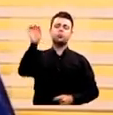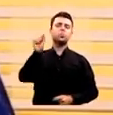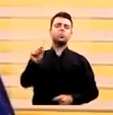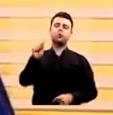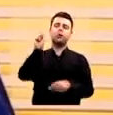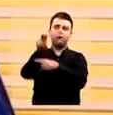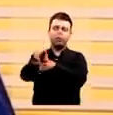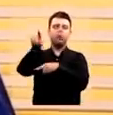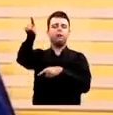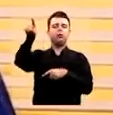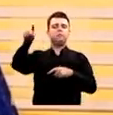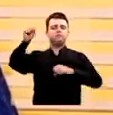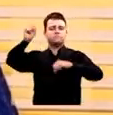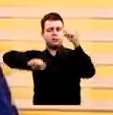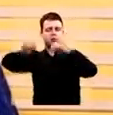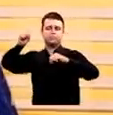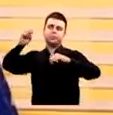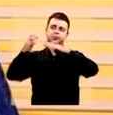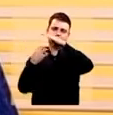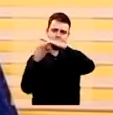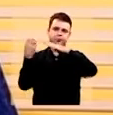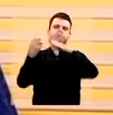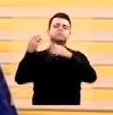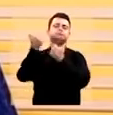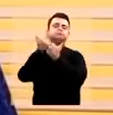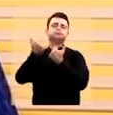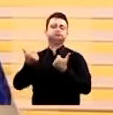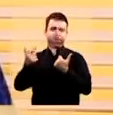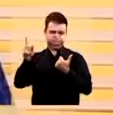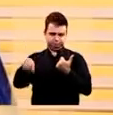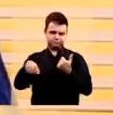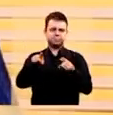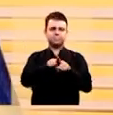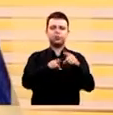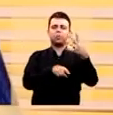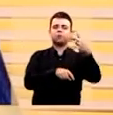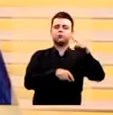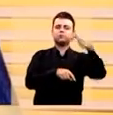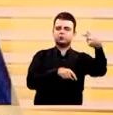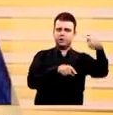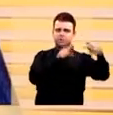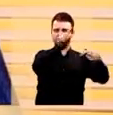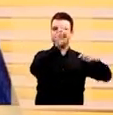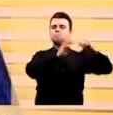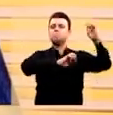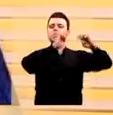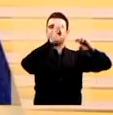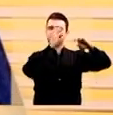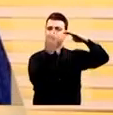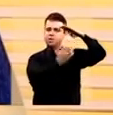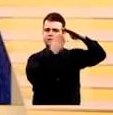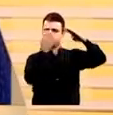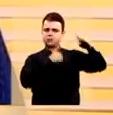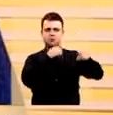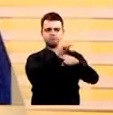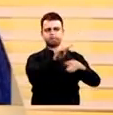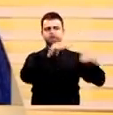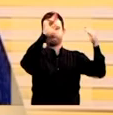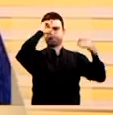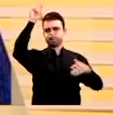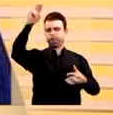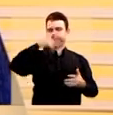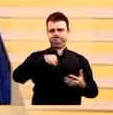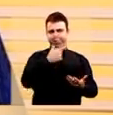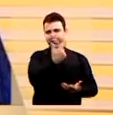6,3% dos cargos de gerência e 4,7% no quadro executivo das grandes empresas. A gente já foi dito que